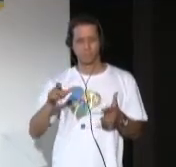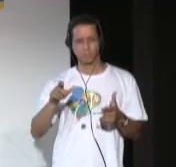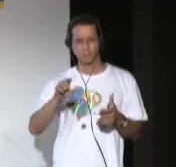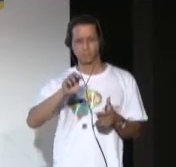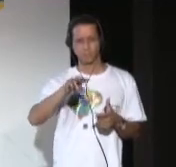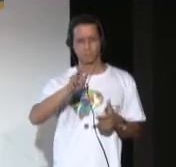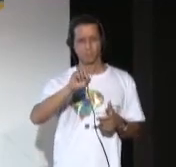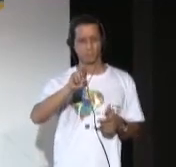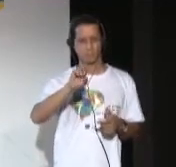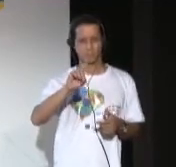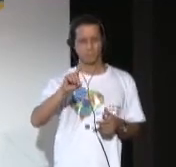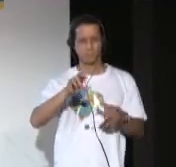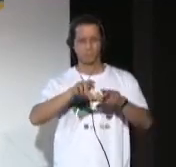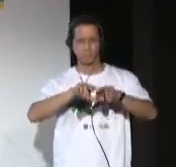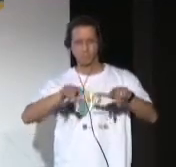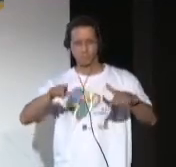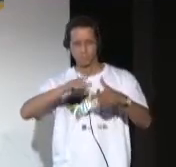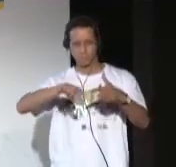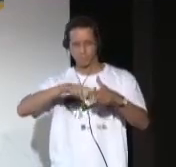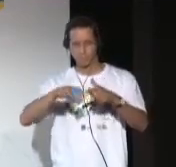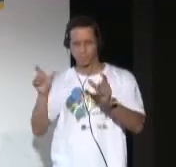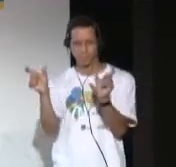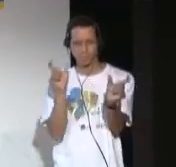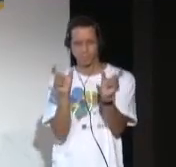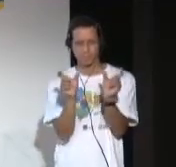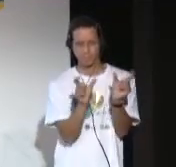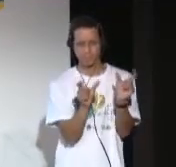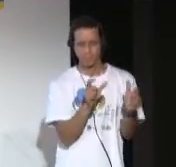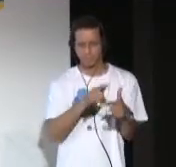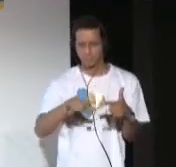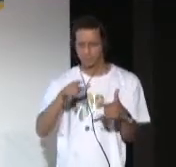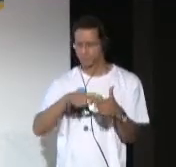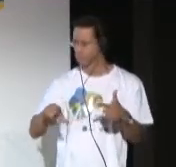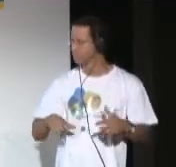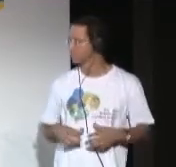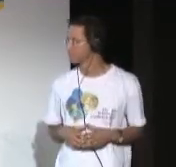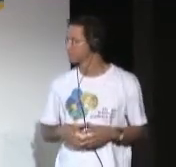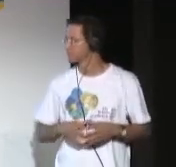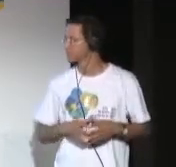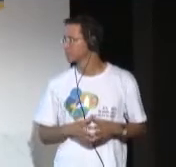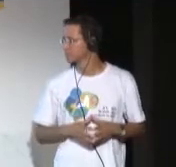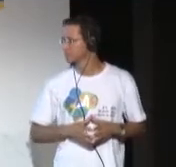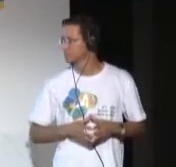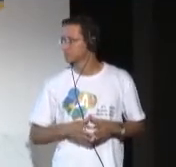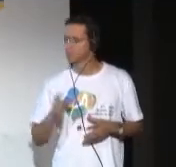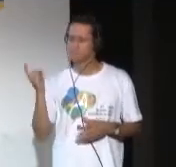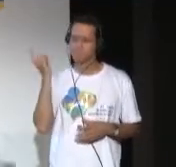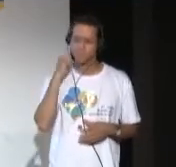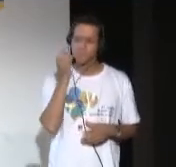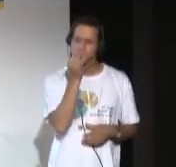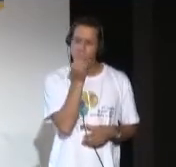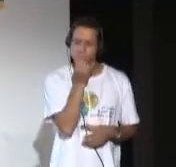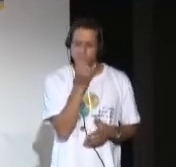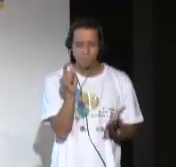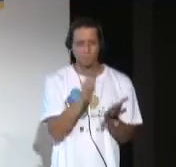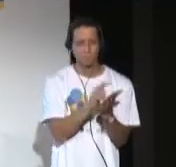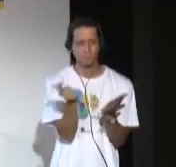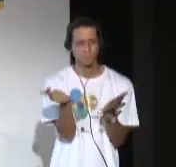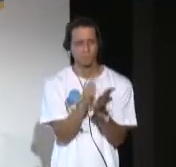de tecnologia, de ciências e matemáticas. É assim que a gente entende o que é importante para